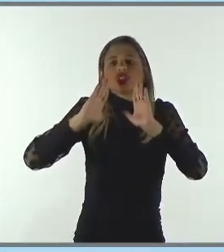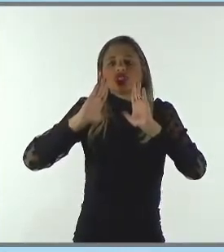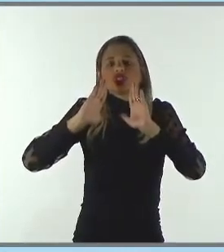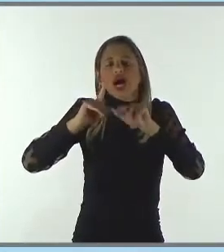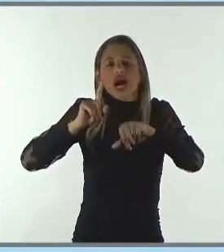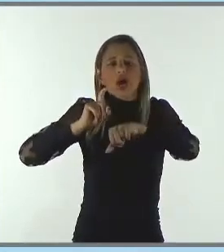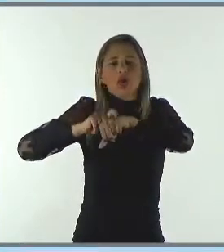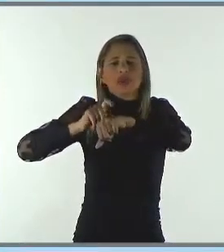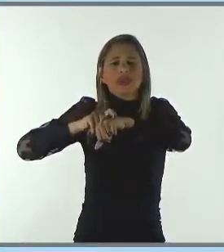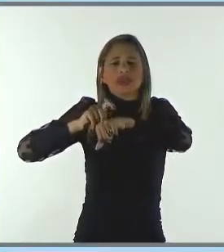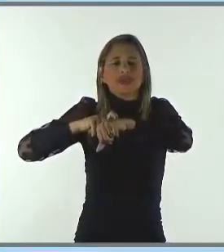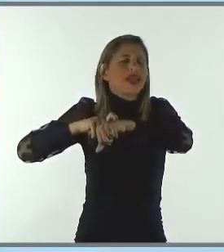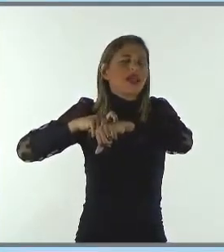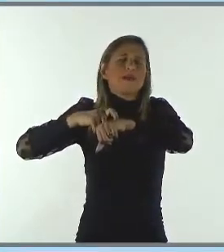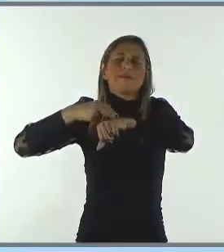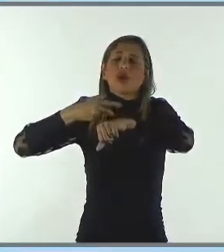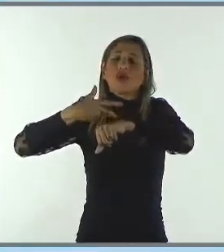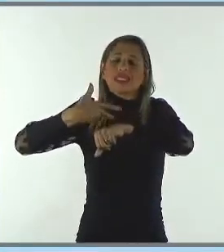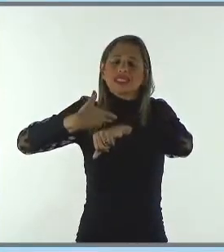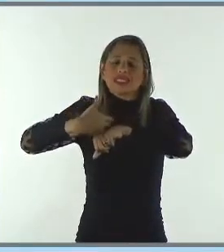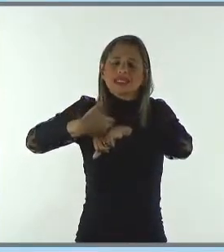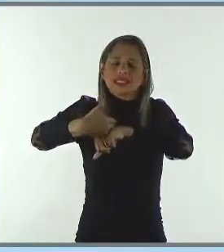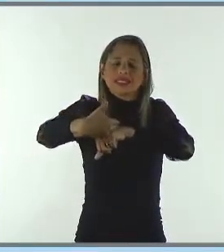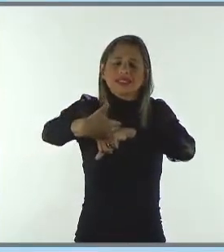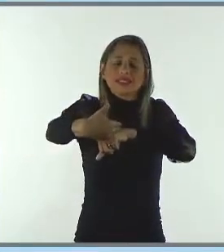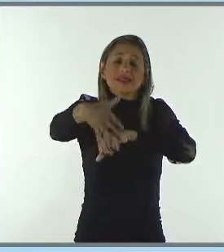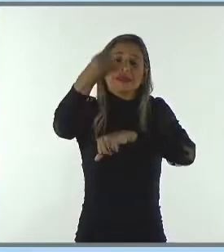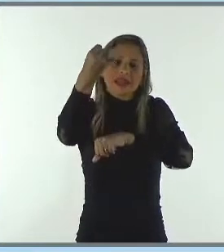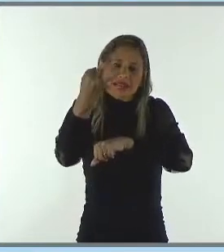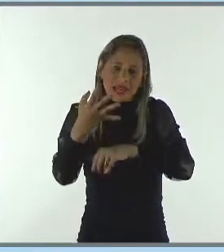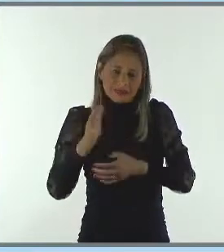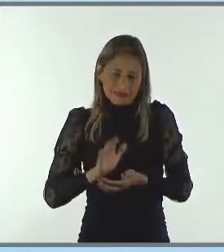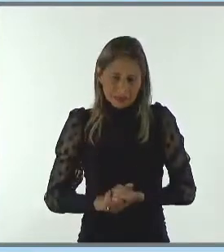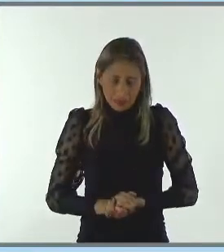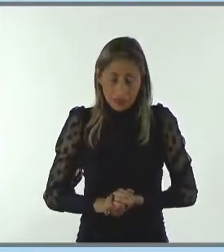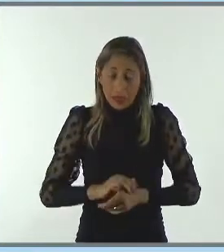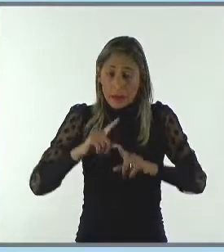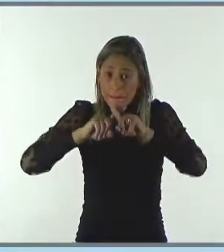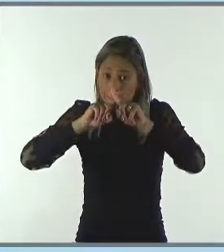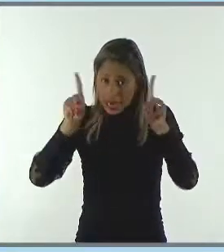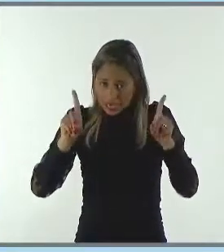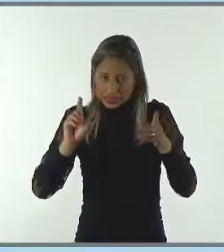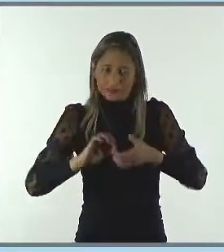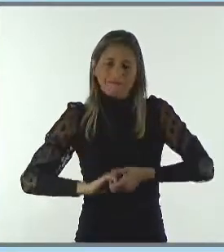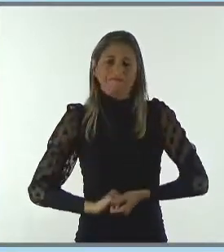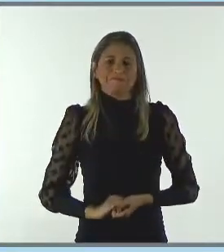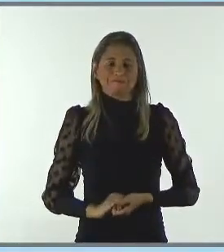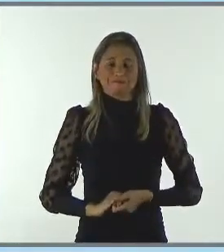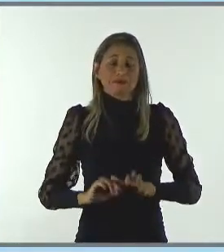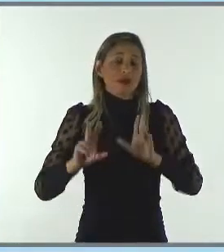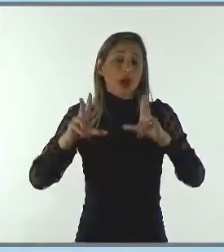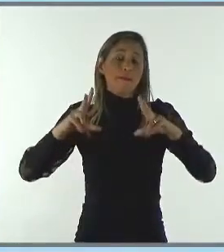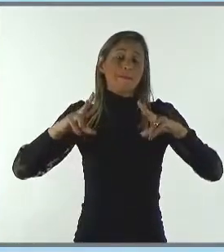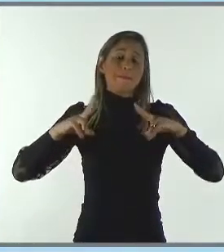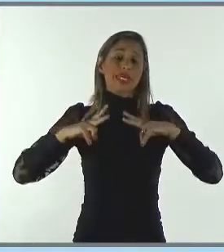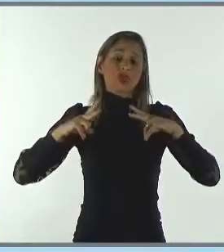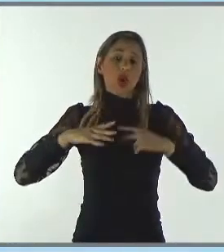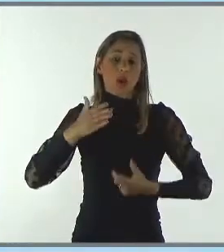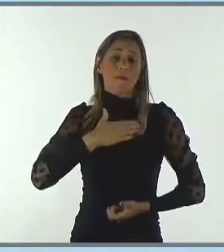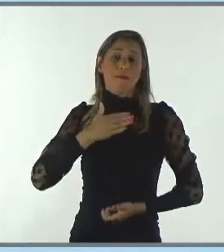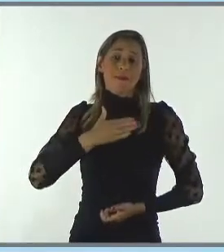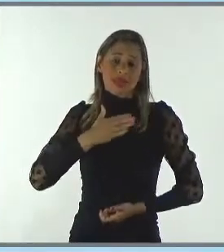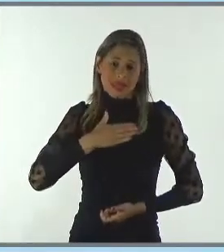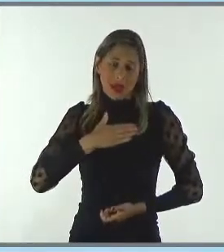tempo de encontro e de comentário, né? Porém, isso seria uma visão muito pessoal, muito minha. E ela